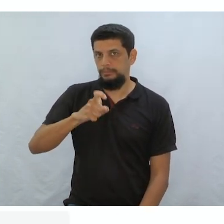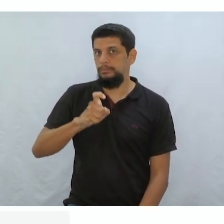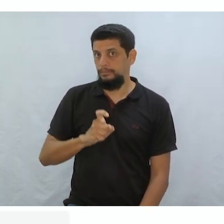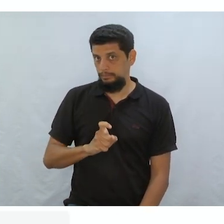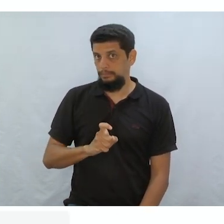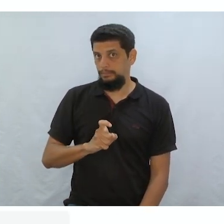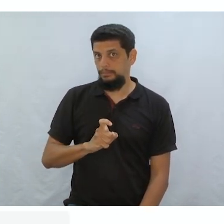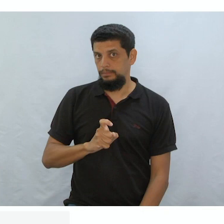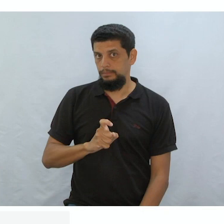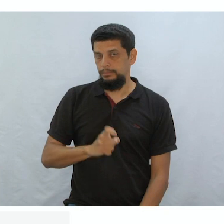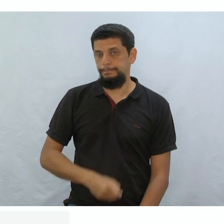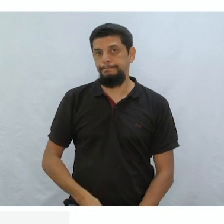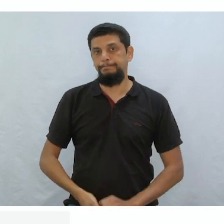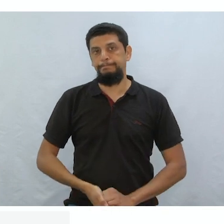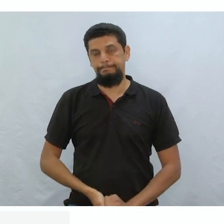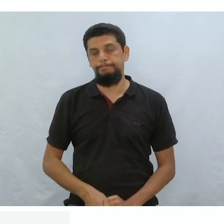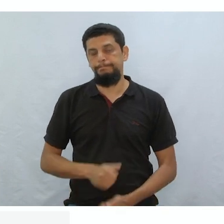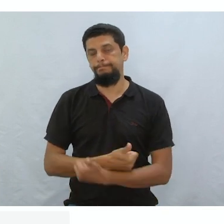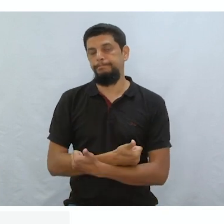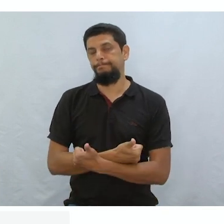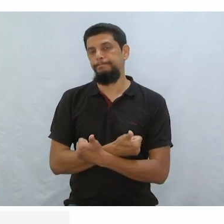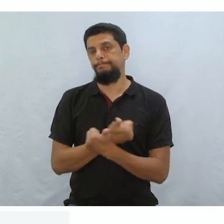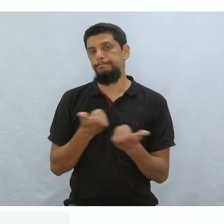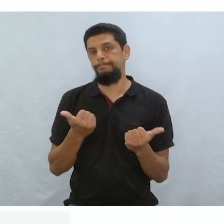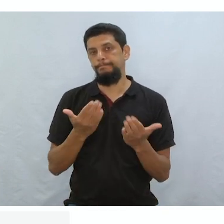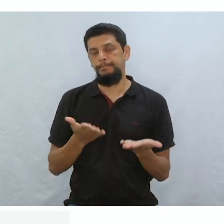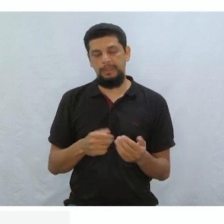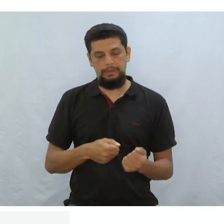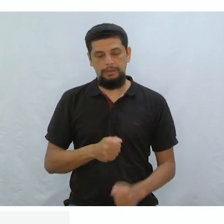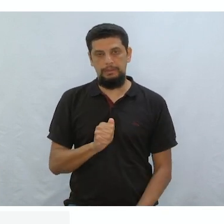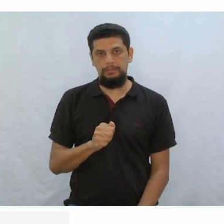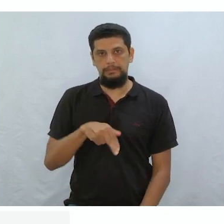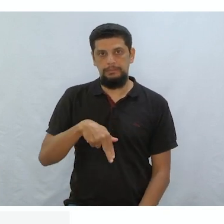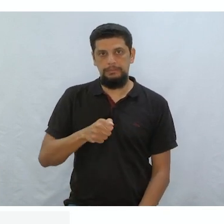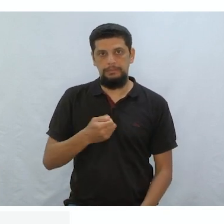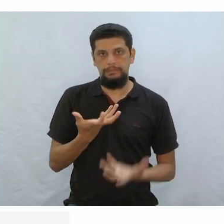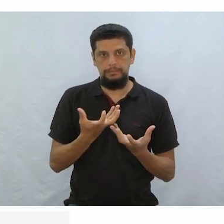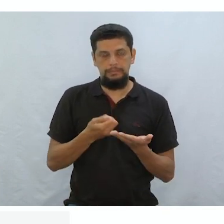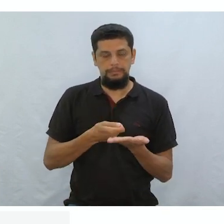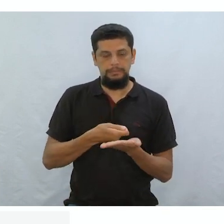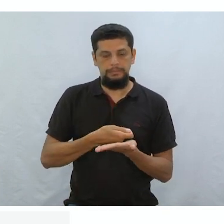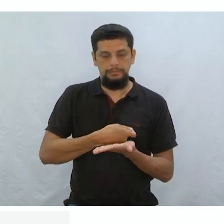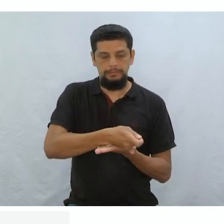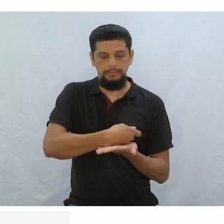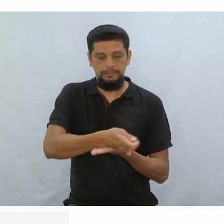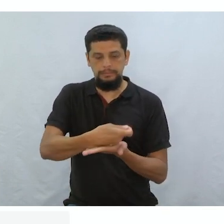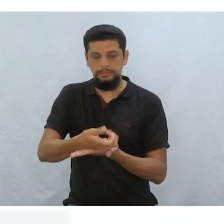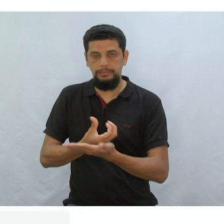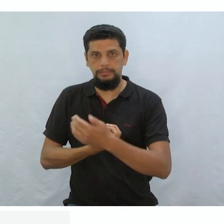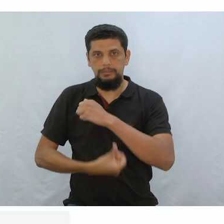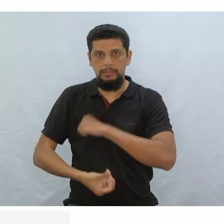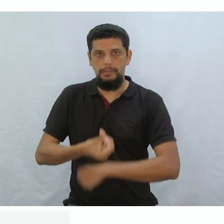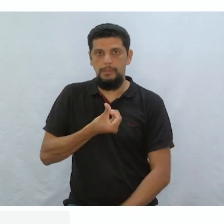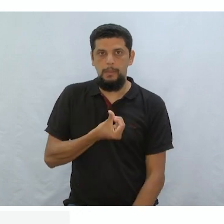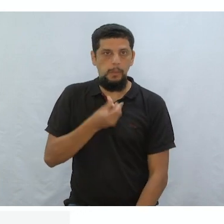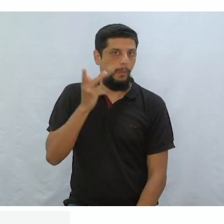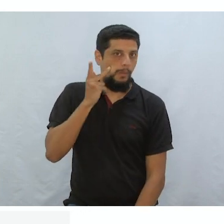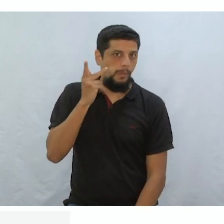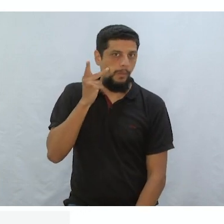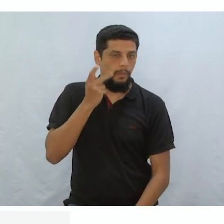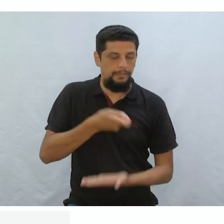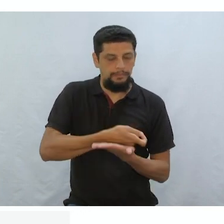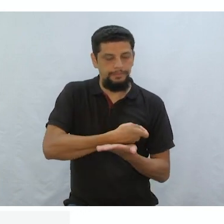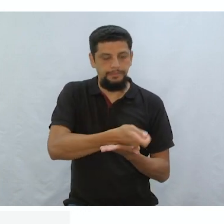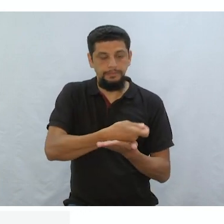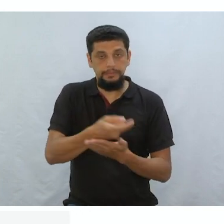e o Max. Muito bem. Então, para ela dividir essas 6 balas, ela distribuiu as balas entre